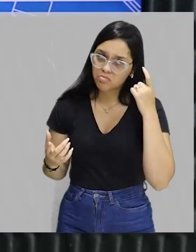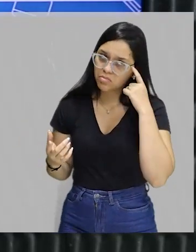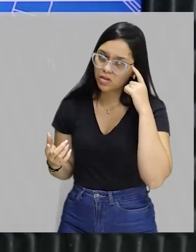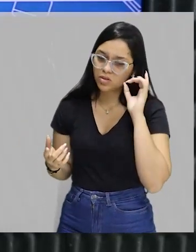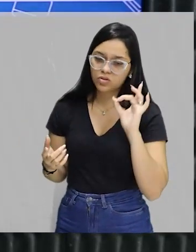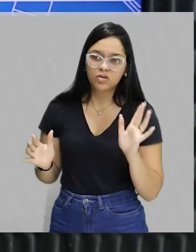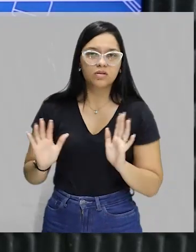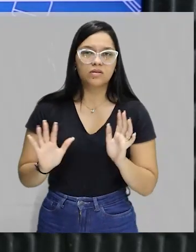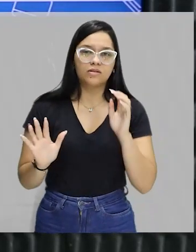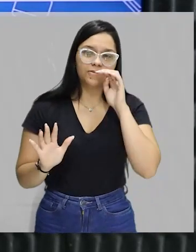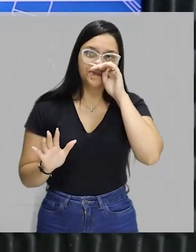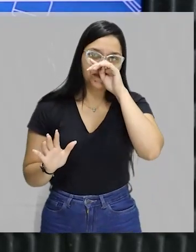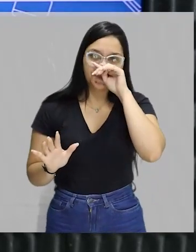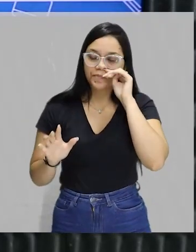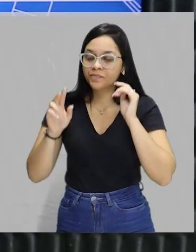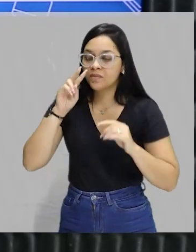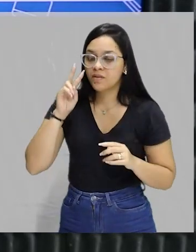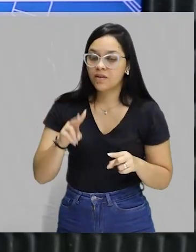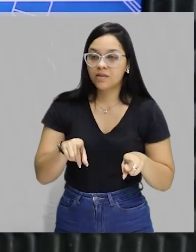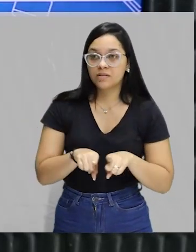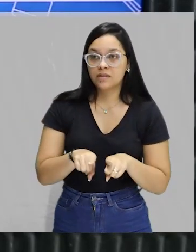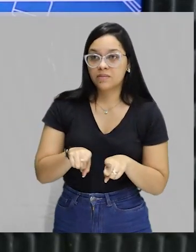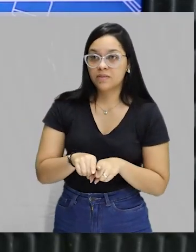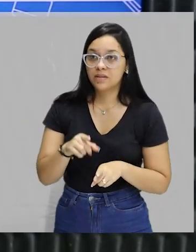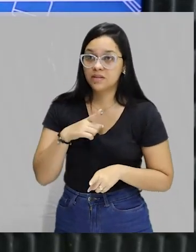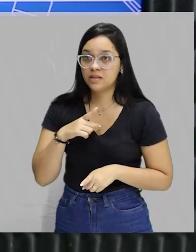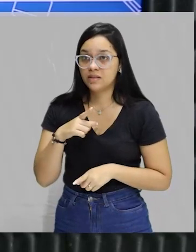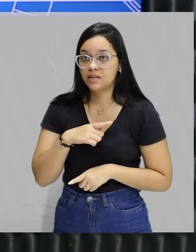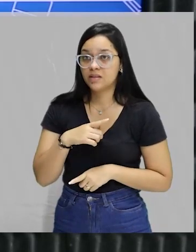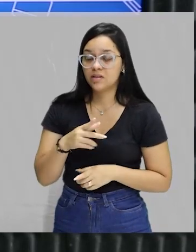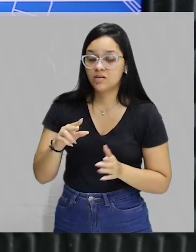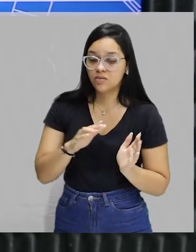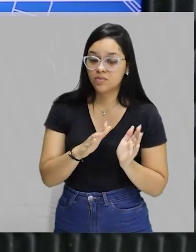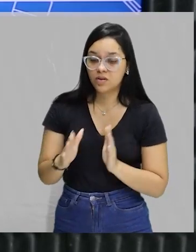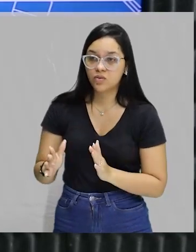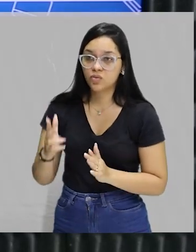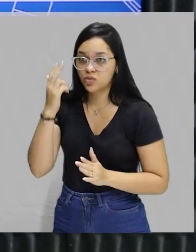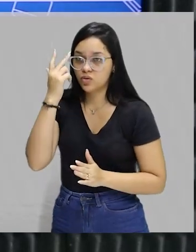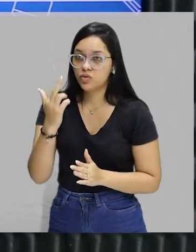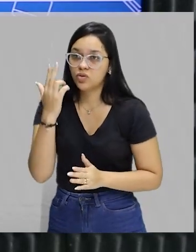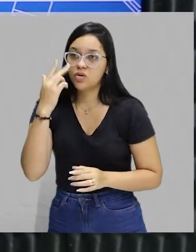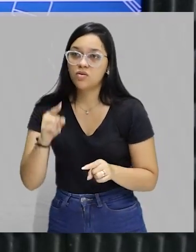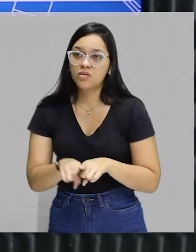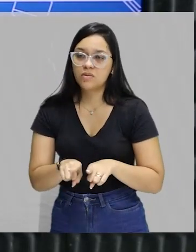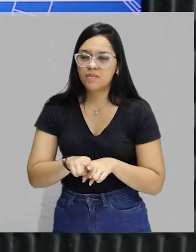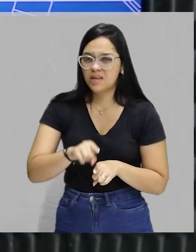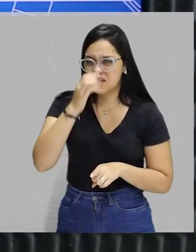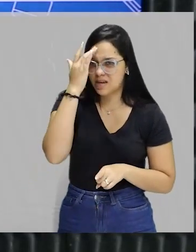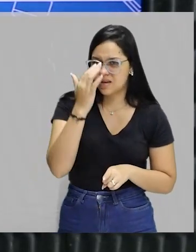saber. Olhar, reolhar, entender o período histórico, a imagem, o autor, o país de